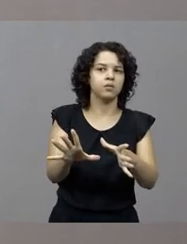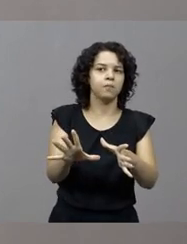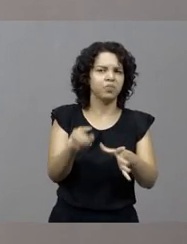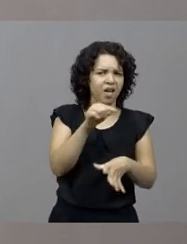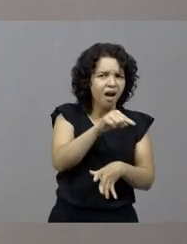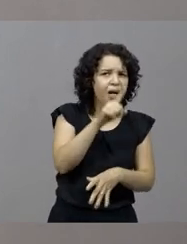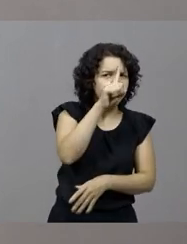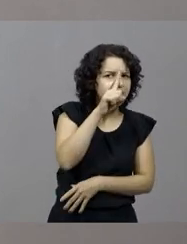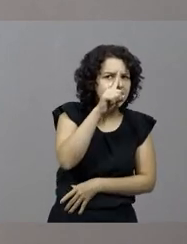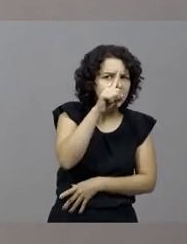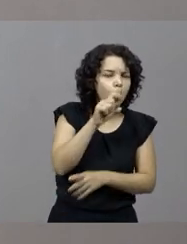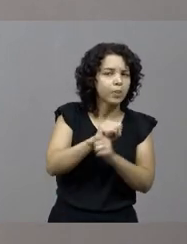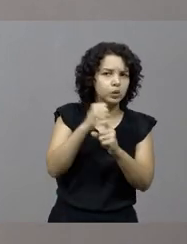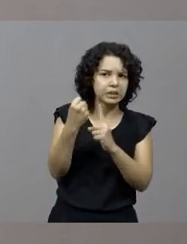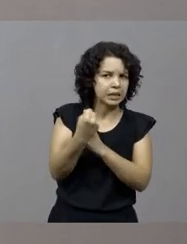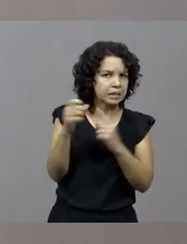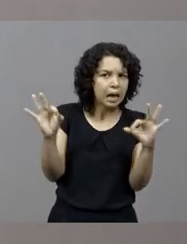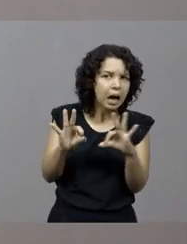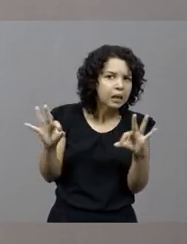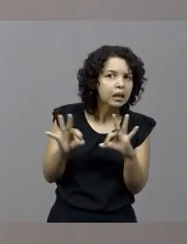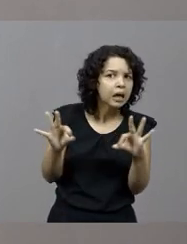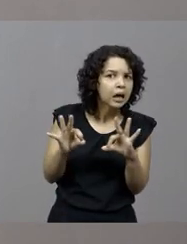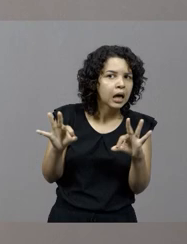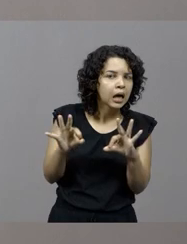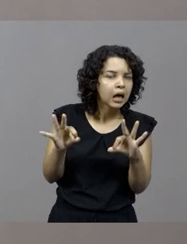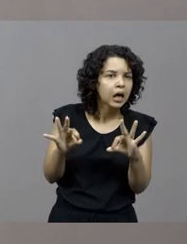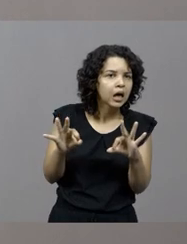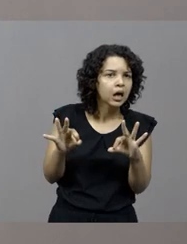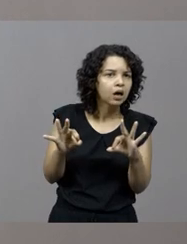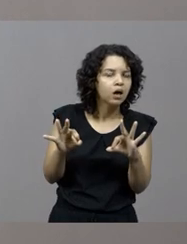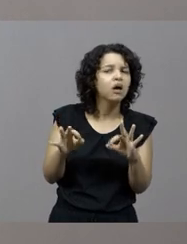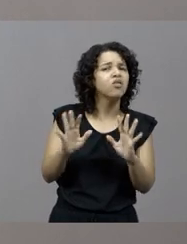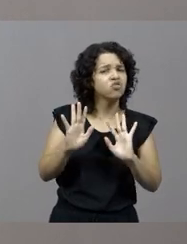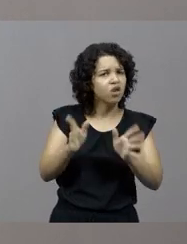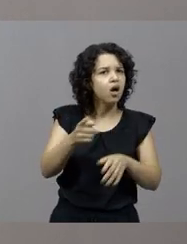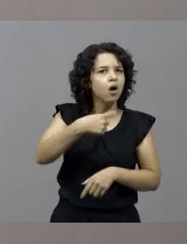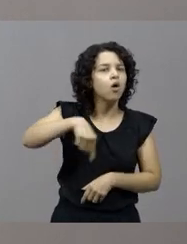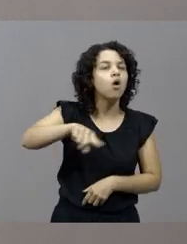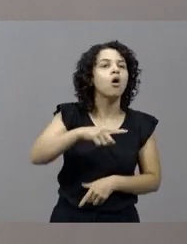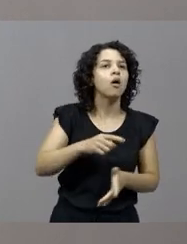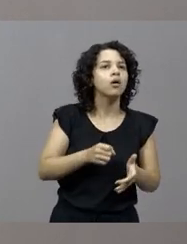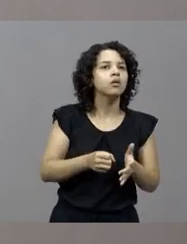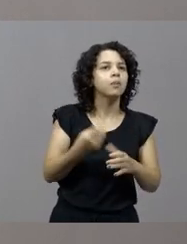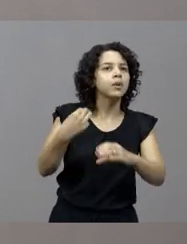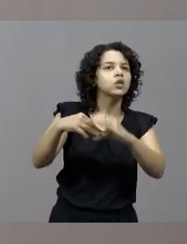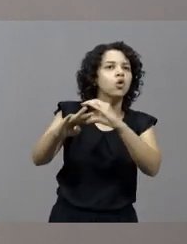um risco para a sociedade? Estou perguntando, quem mandou uma indicação dessa ao judiciário aqui?